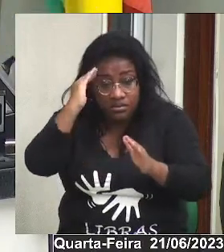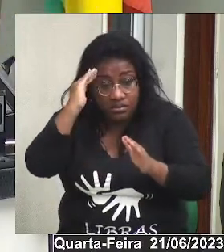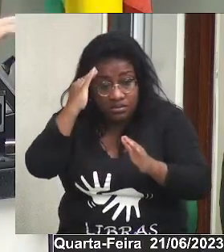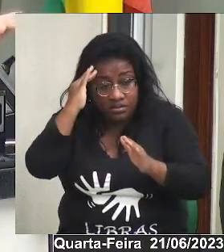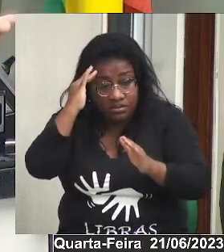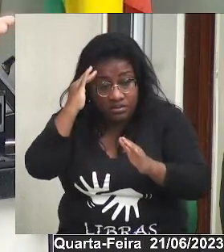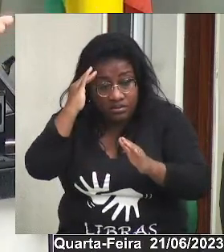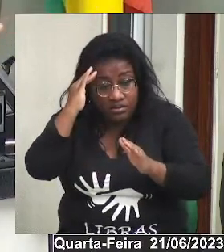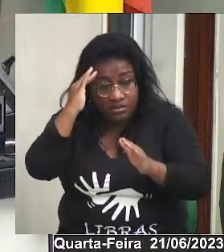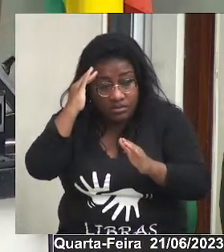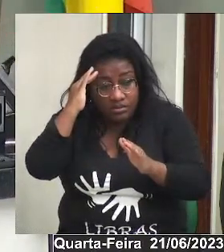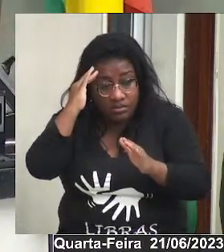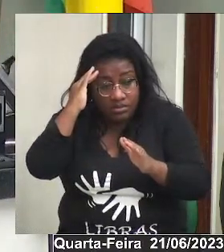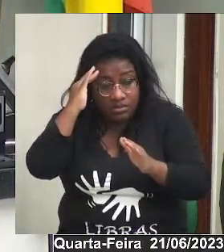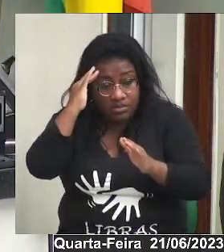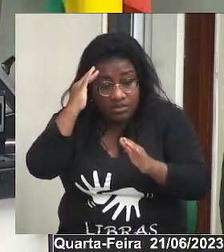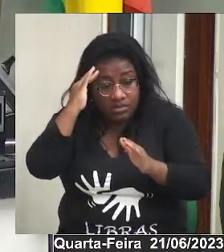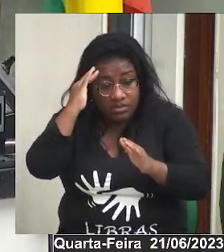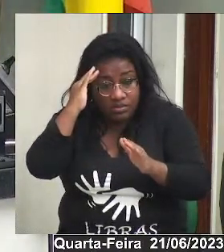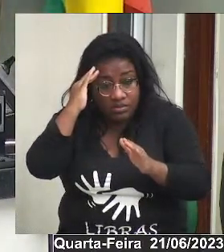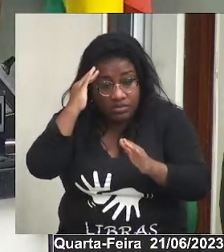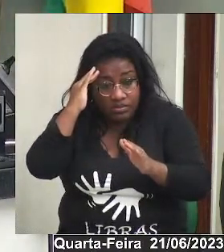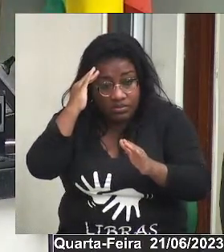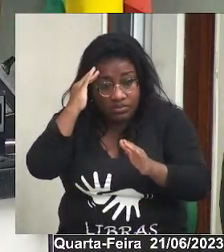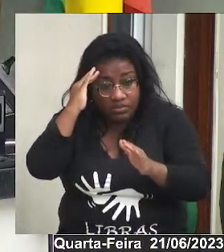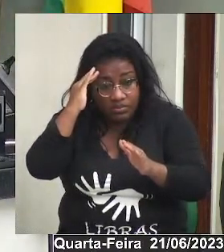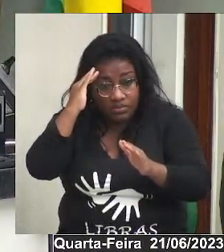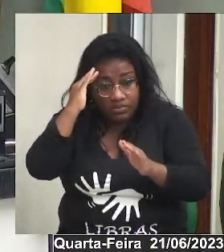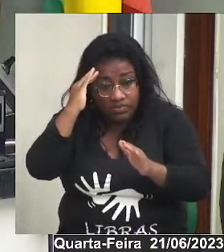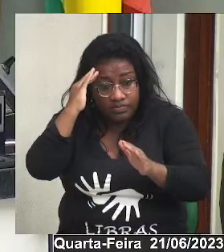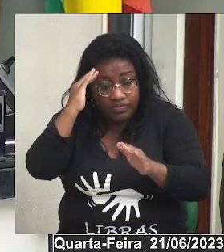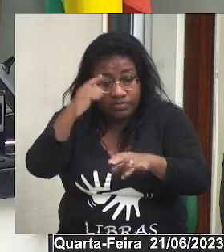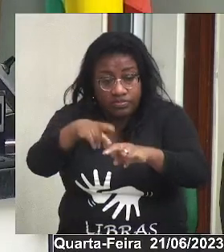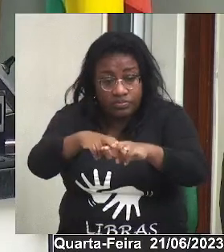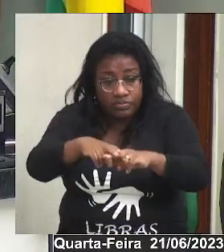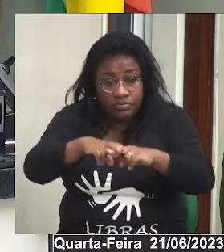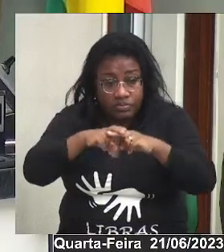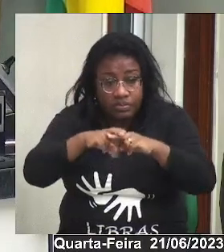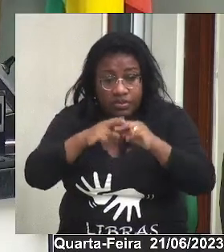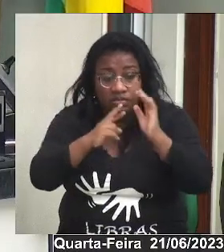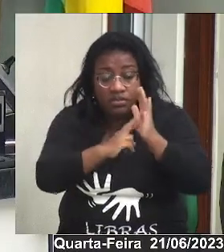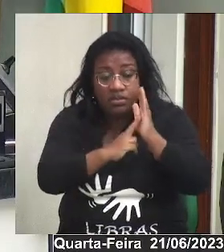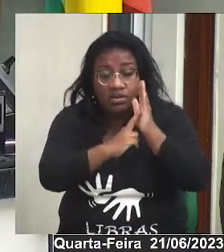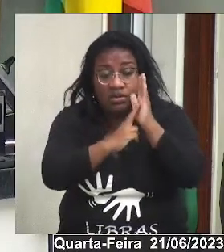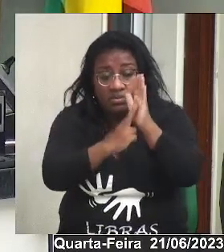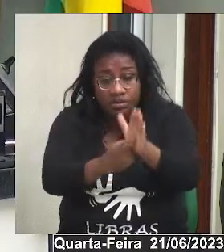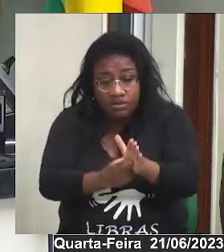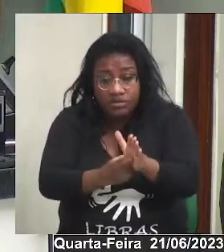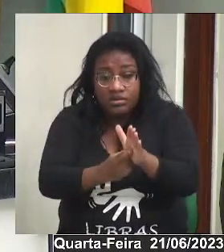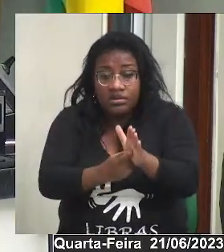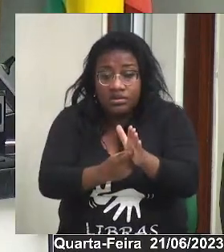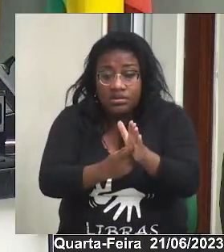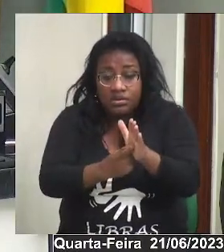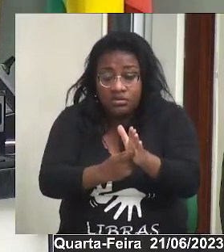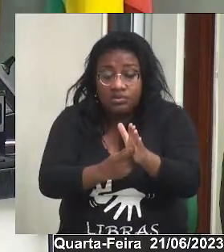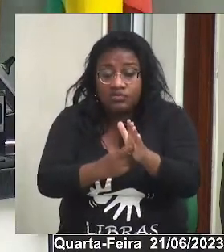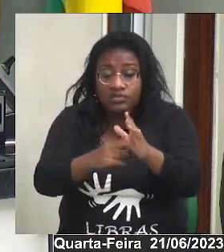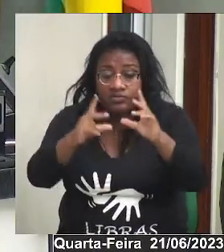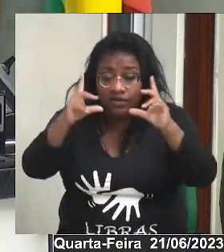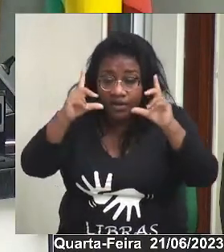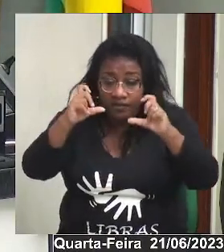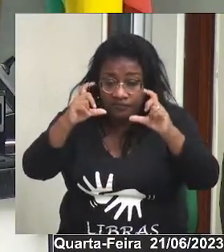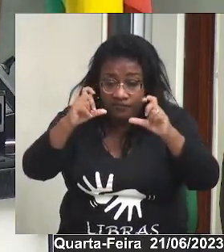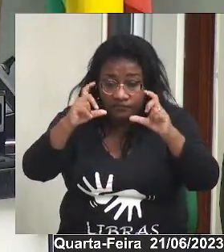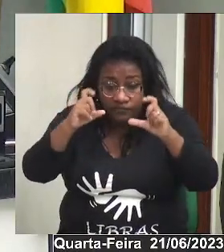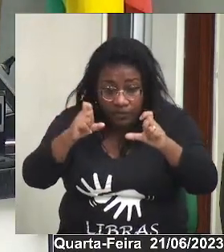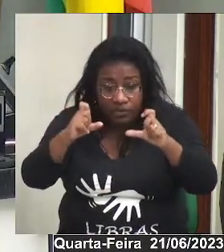entendendo mais nada. Aí quem não entende é eu. Por isso que eu estou falando, teve representante de vocês. É só vocês olhar a